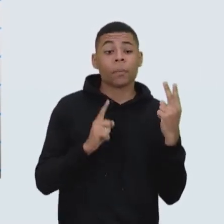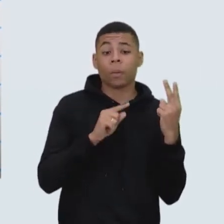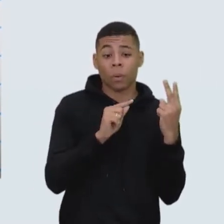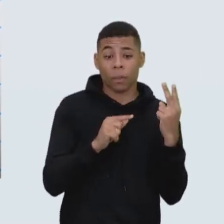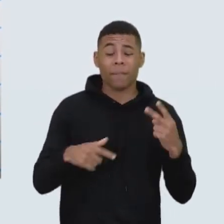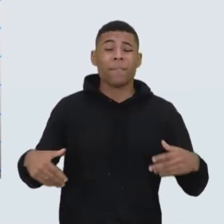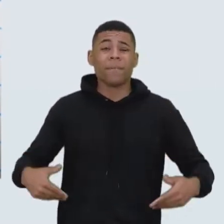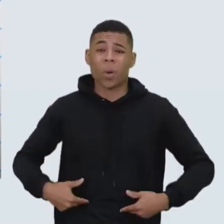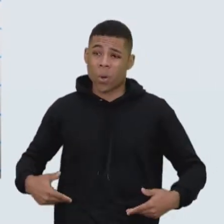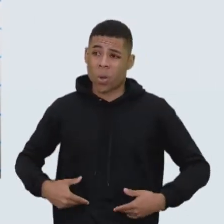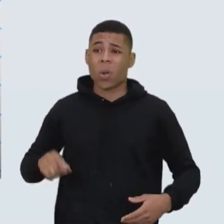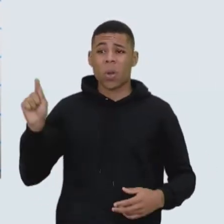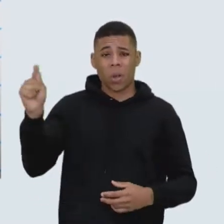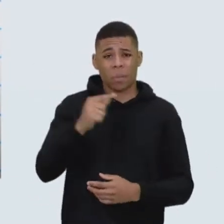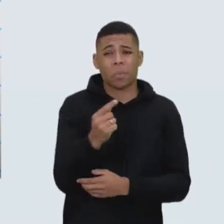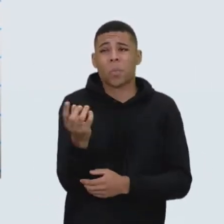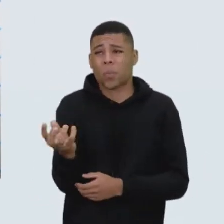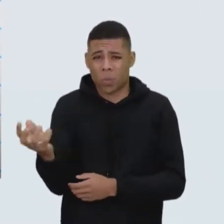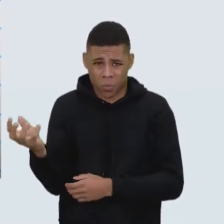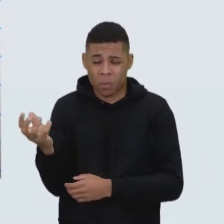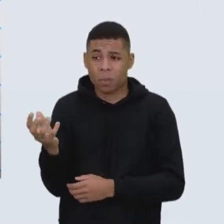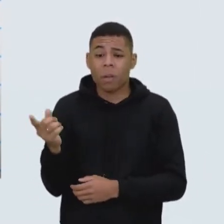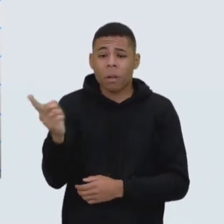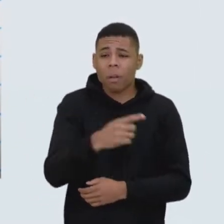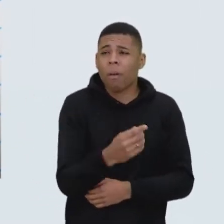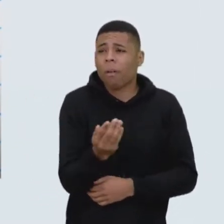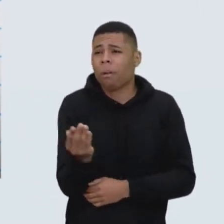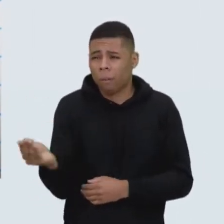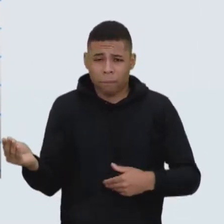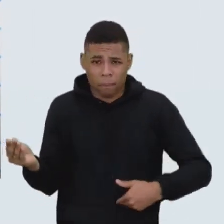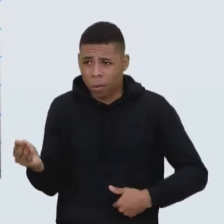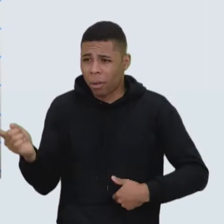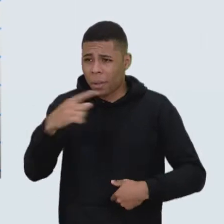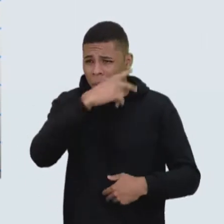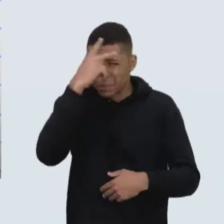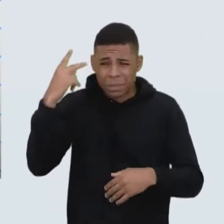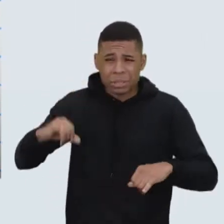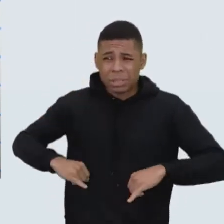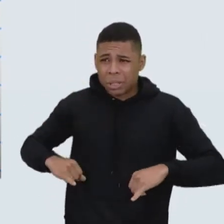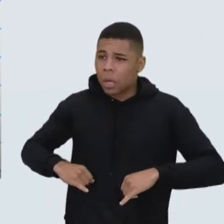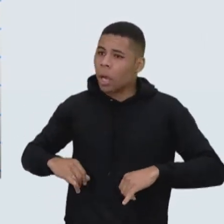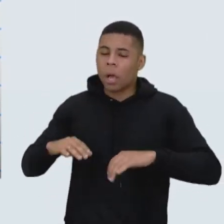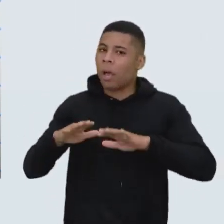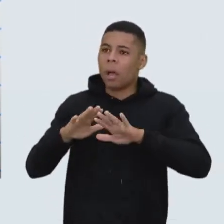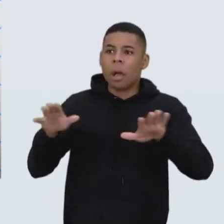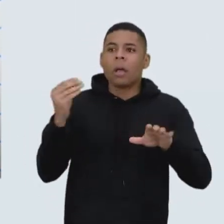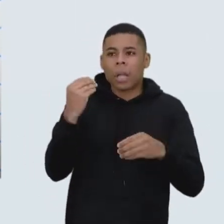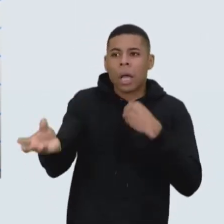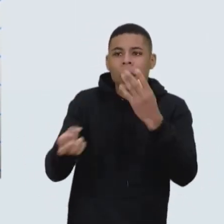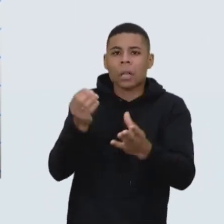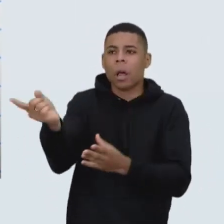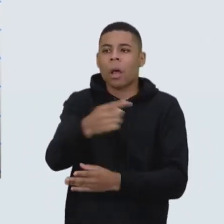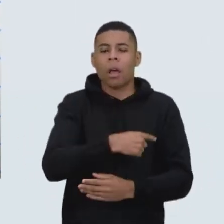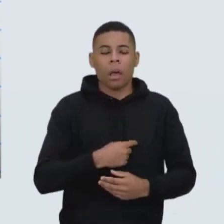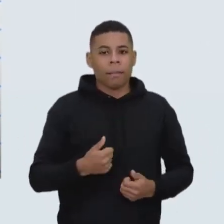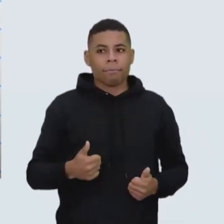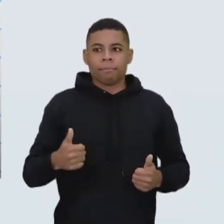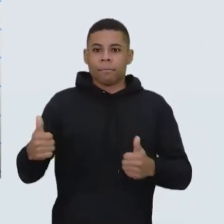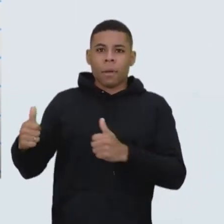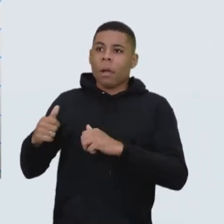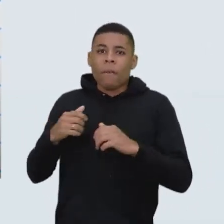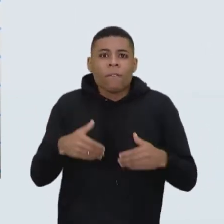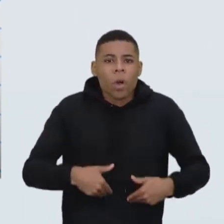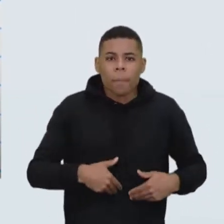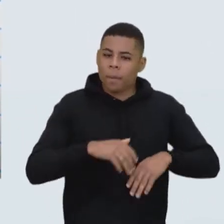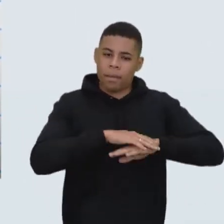erradicação da fome, isto é, acabar com a fome, alcançar a segurança alimentar e melhoria da nutrição e promover a agricultura